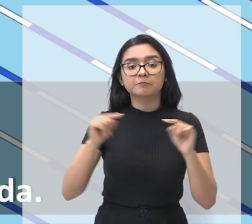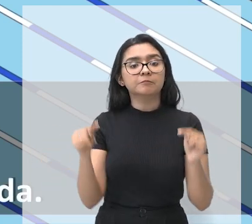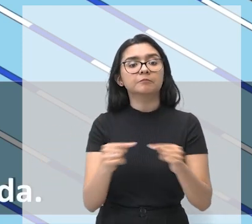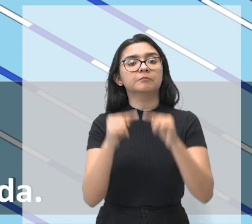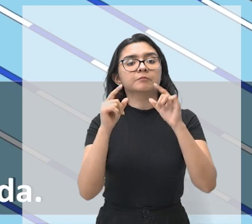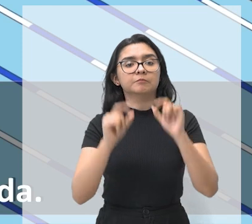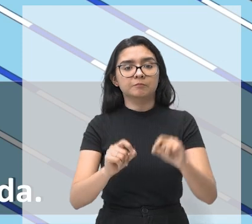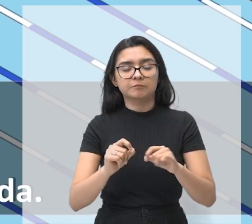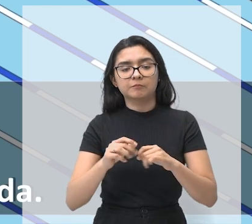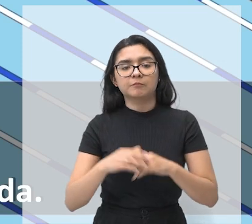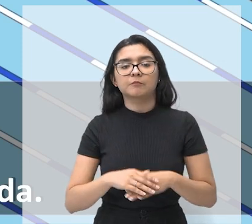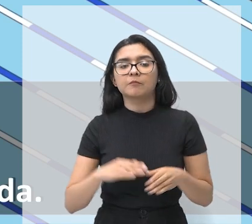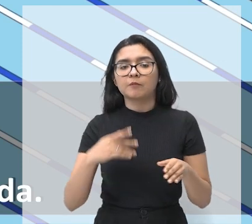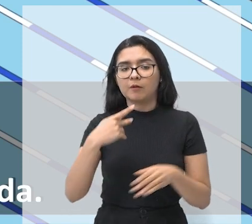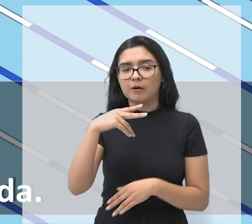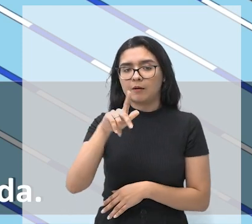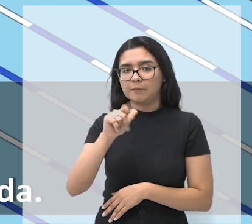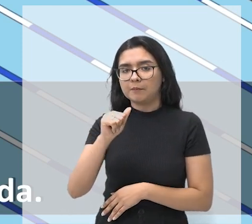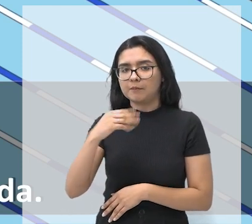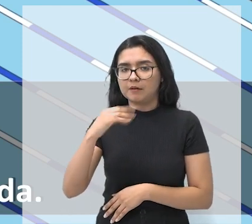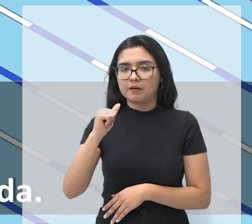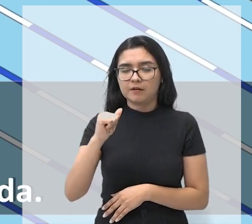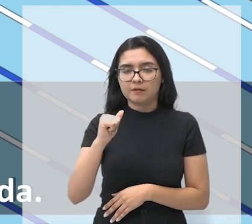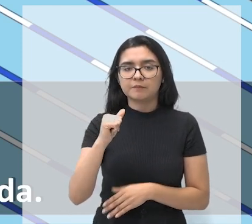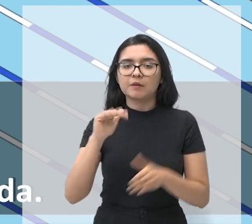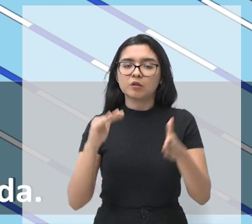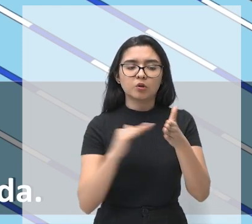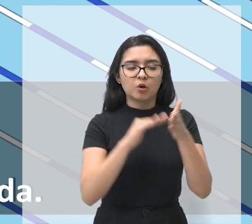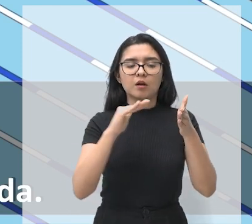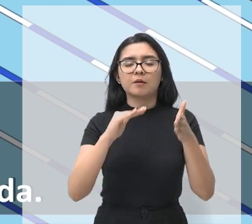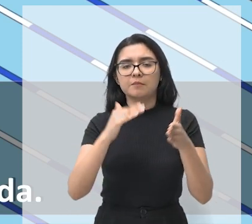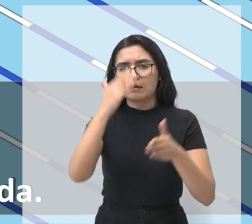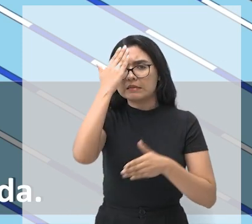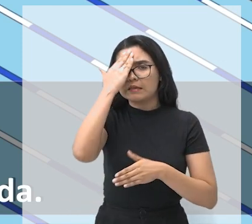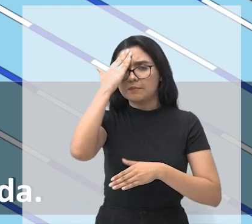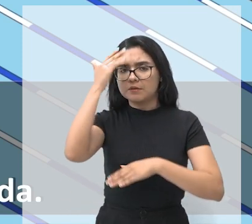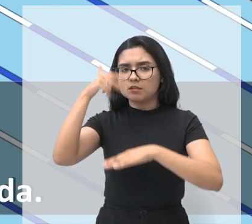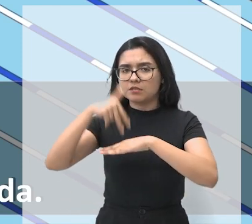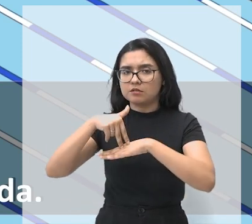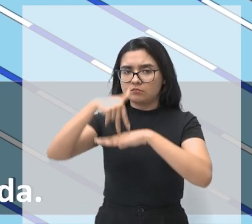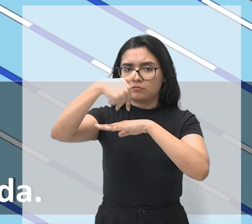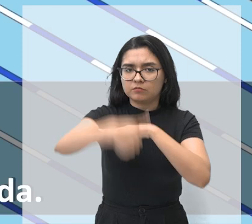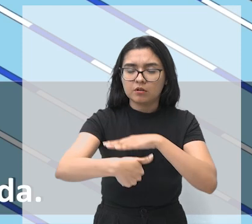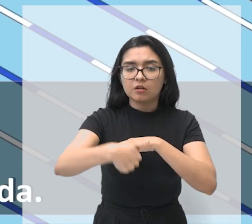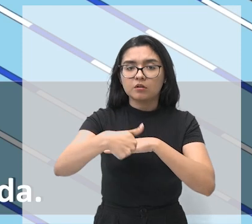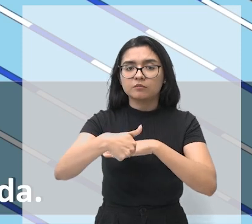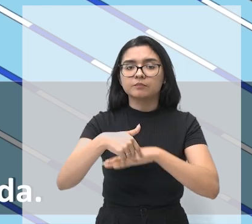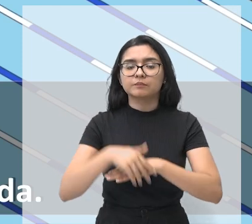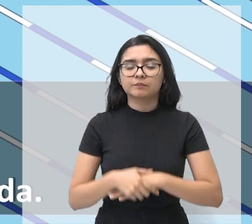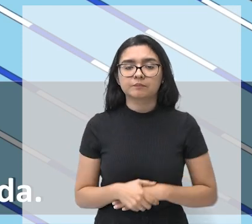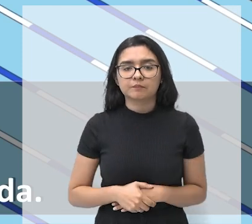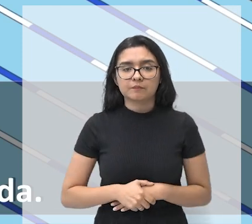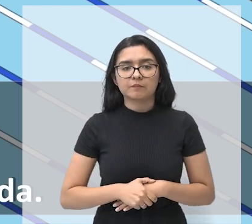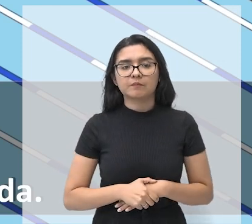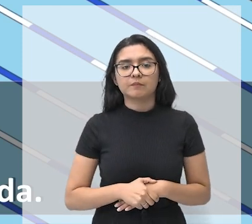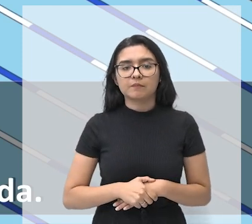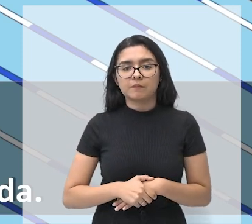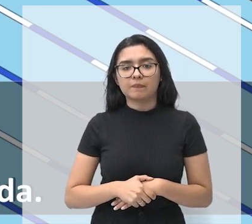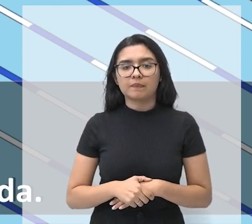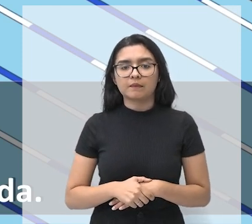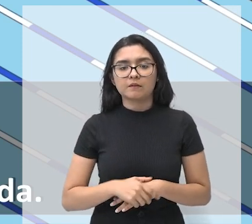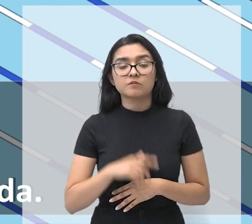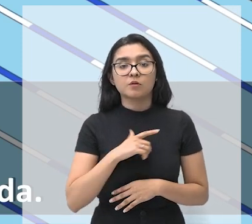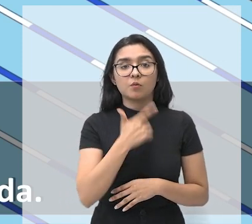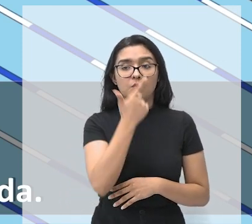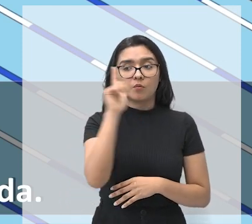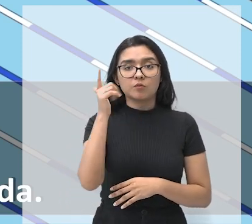sincronizado com a placa de toque para indicar se o atleta realmente saltou na água só depois de seu colega ter